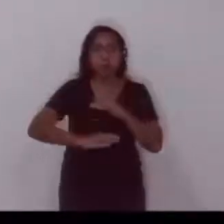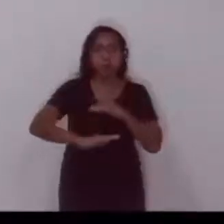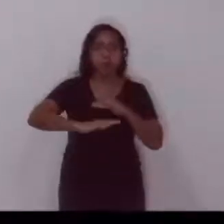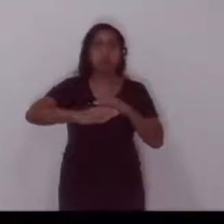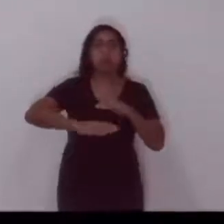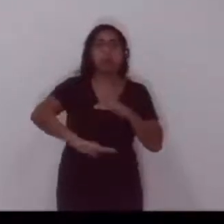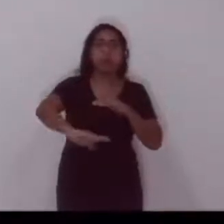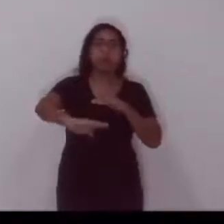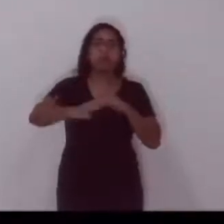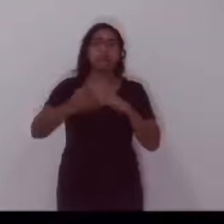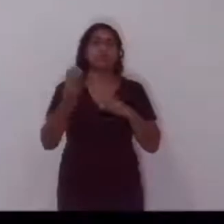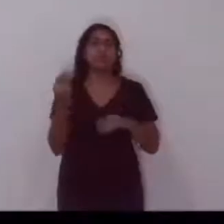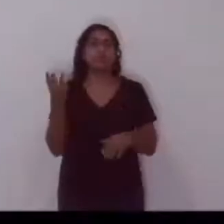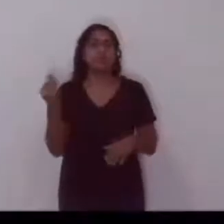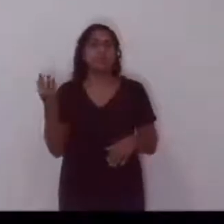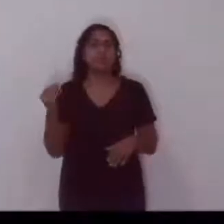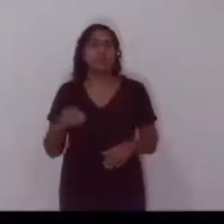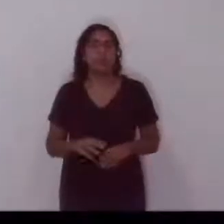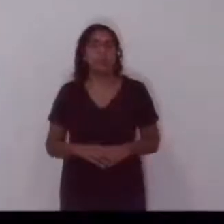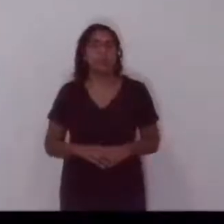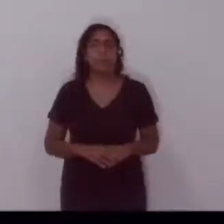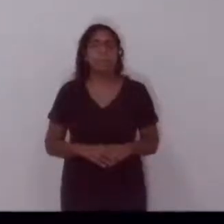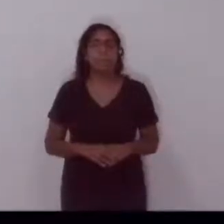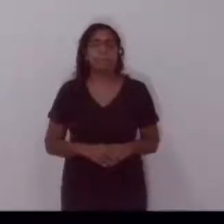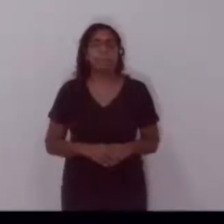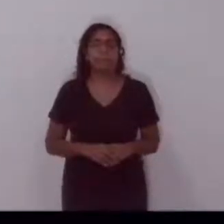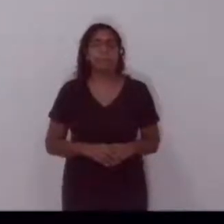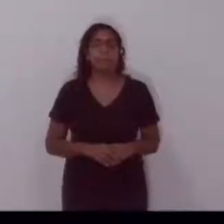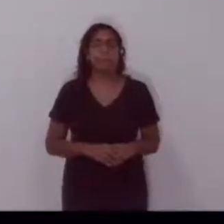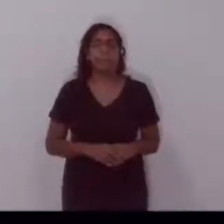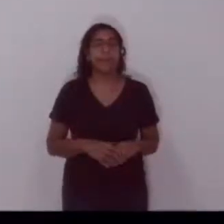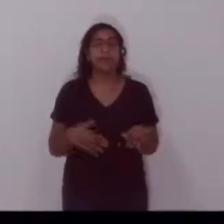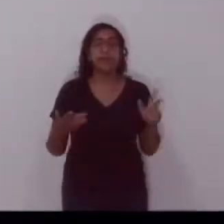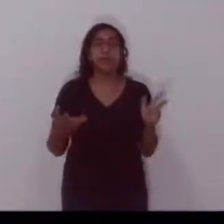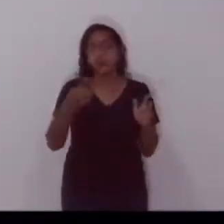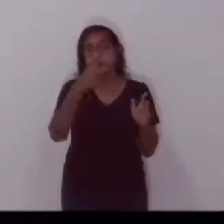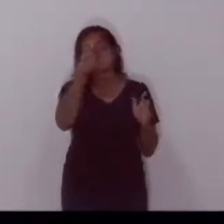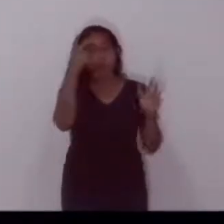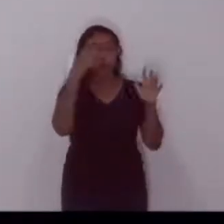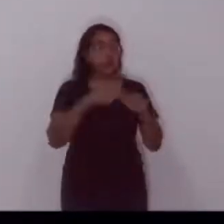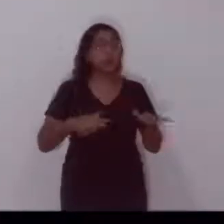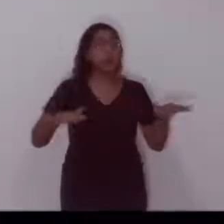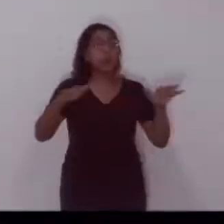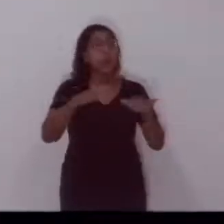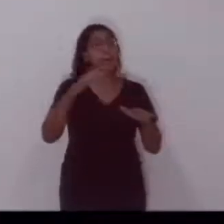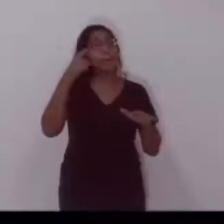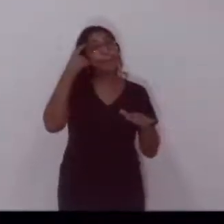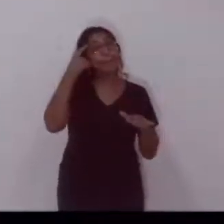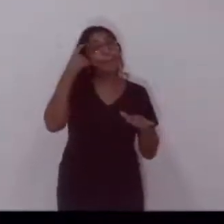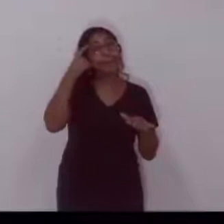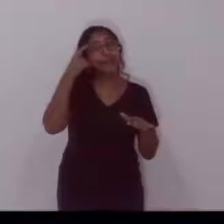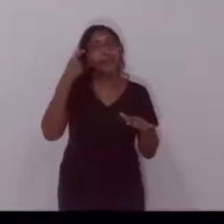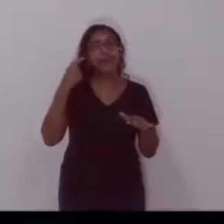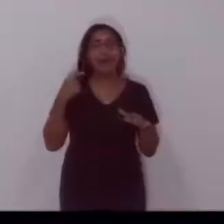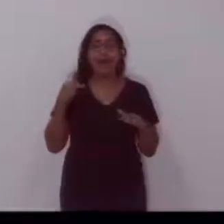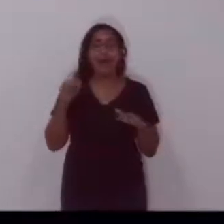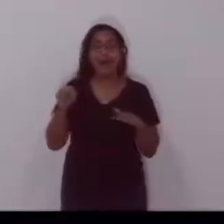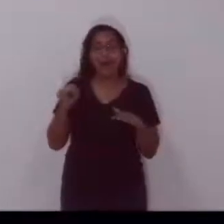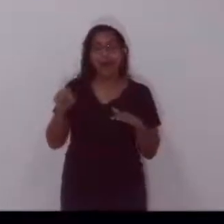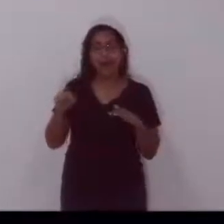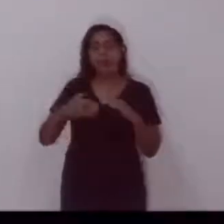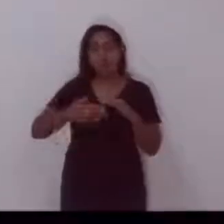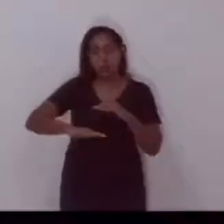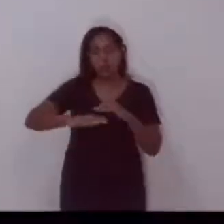Primeiro, a questão, não é, para quem pensa o buraco só a questão superficial, não é, fica uma questão de estética, que de